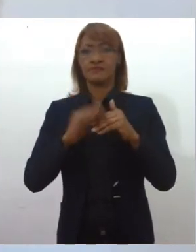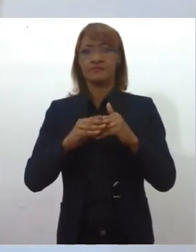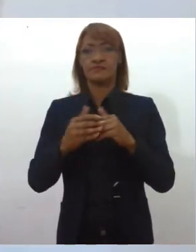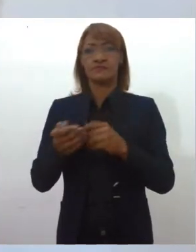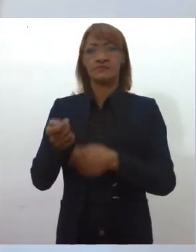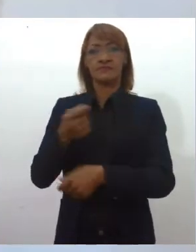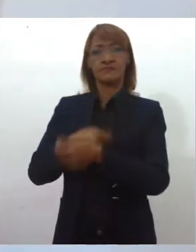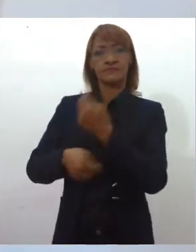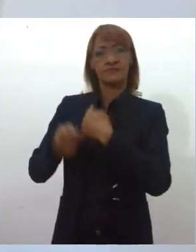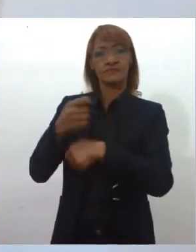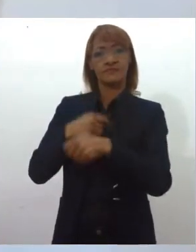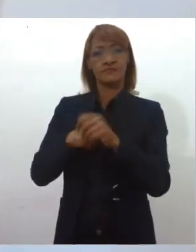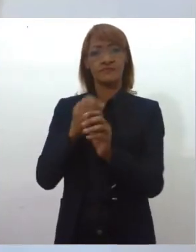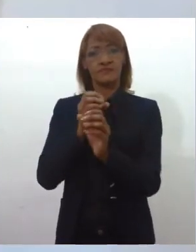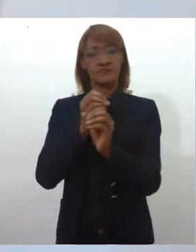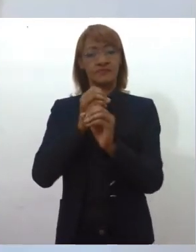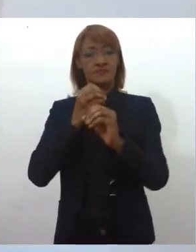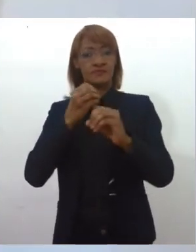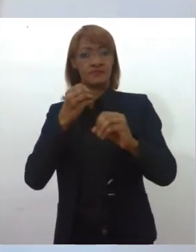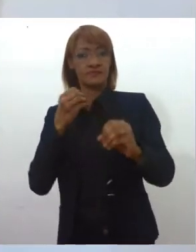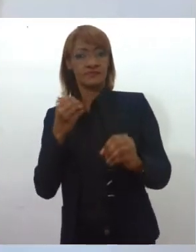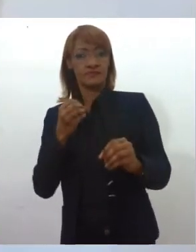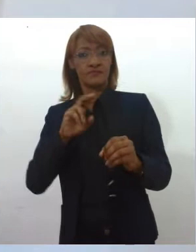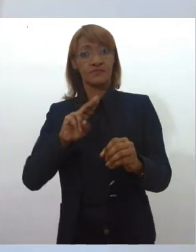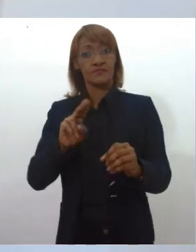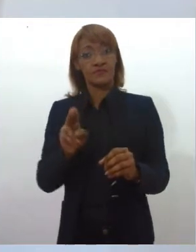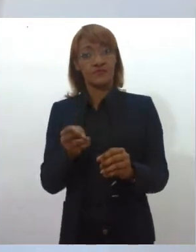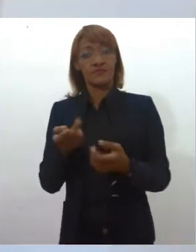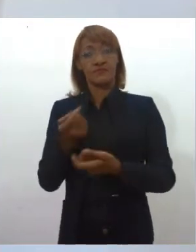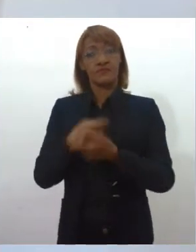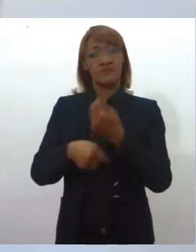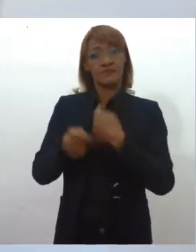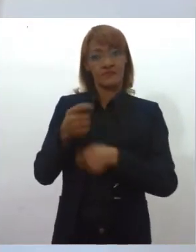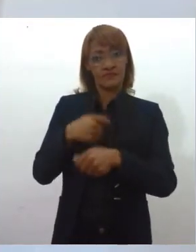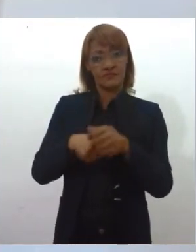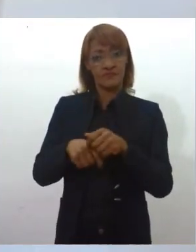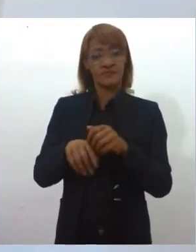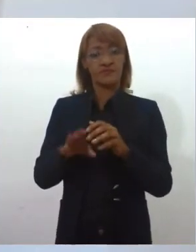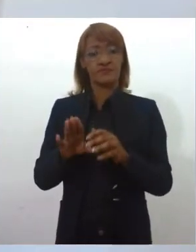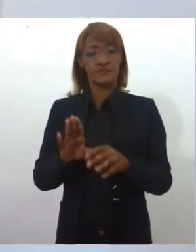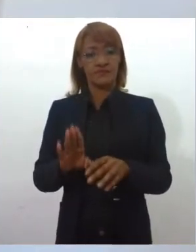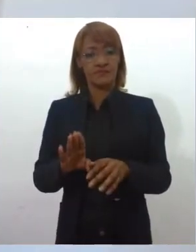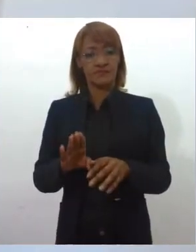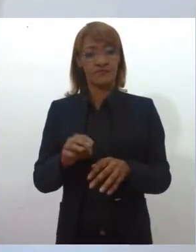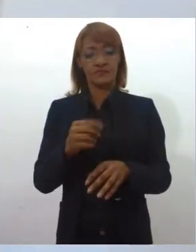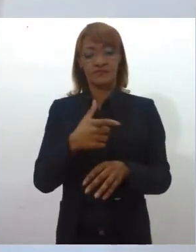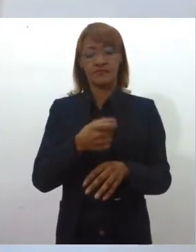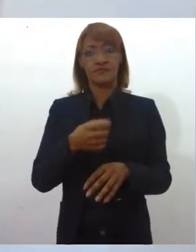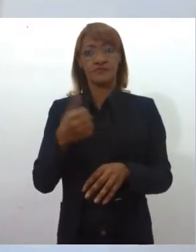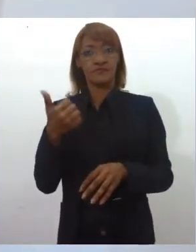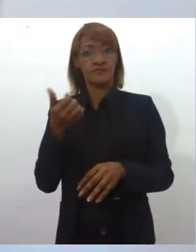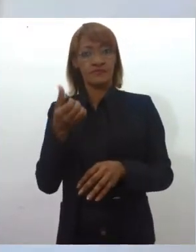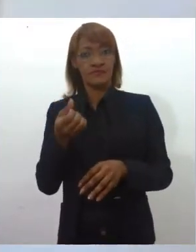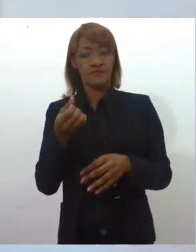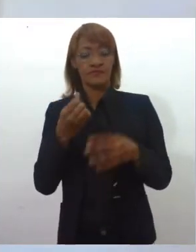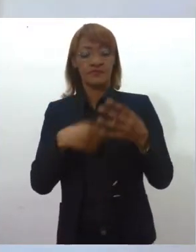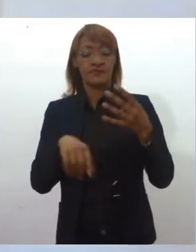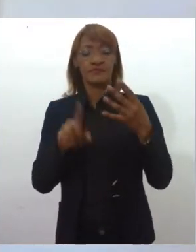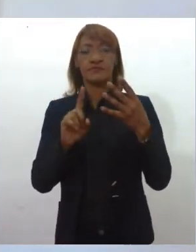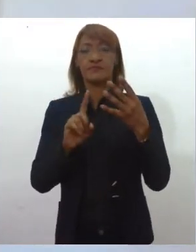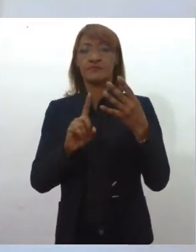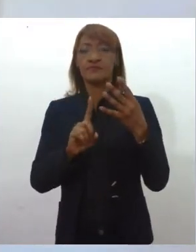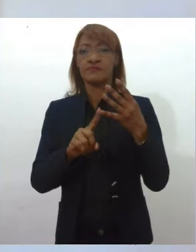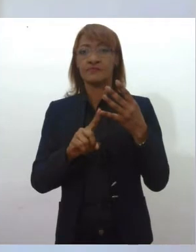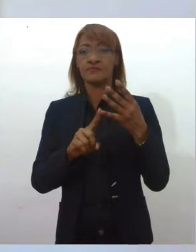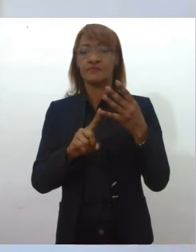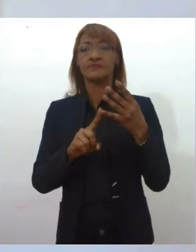economia, engenharia de produção ou administração, com formação a partir de 2016, e uma bolsa de apoio